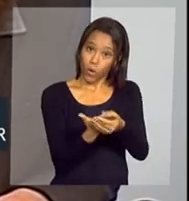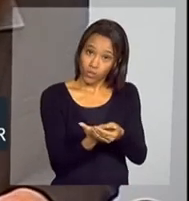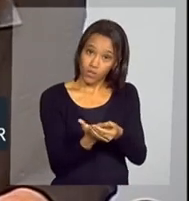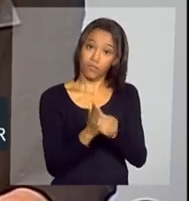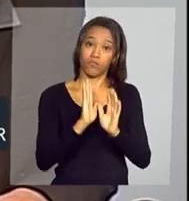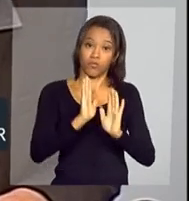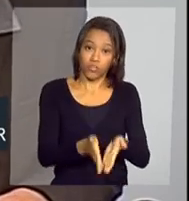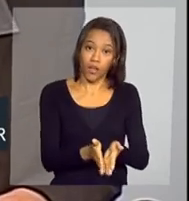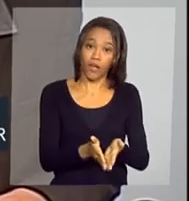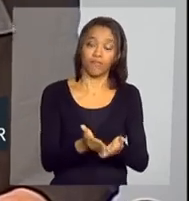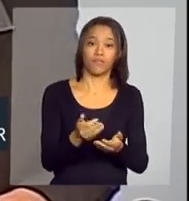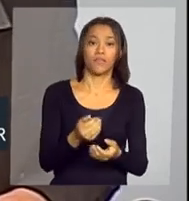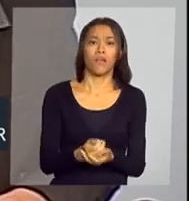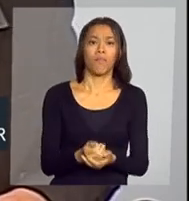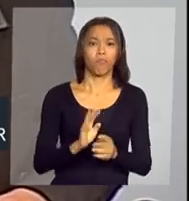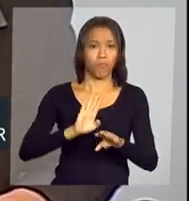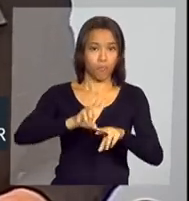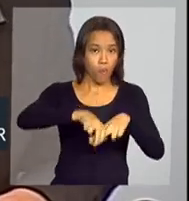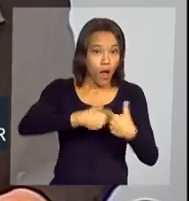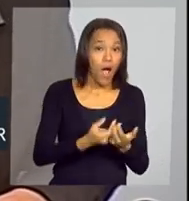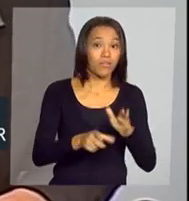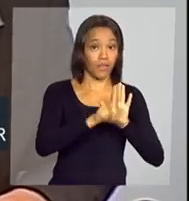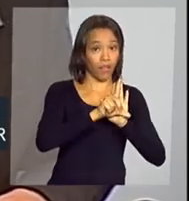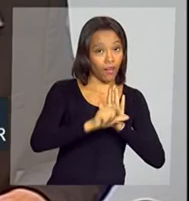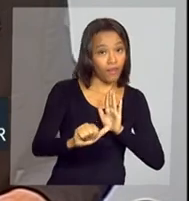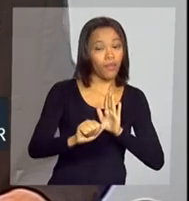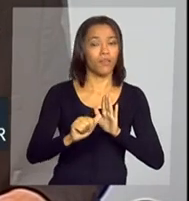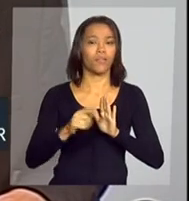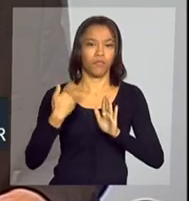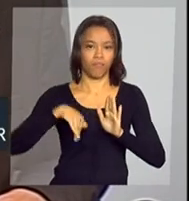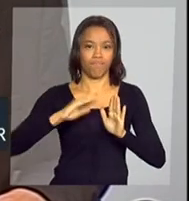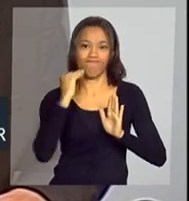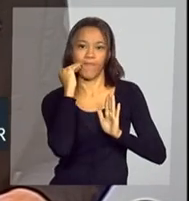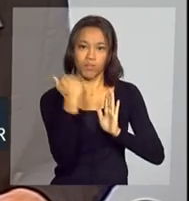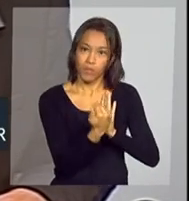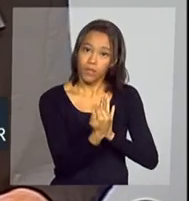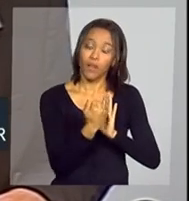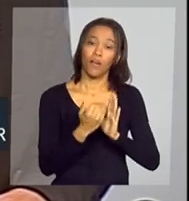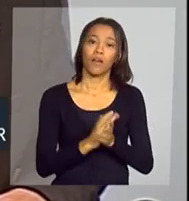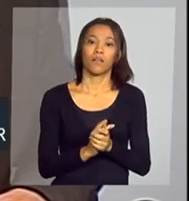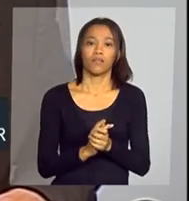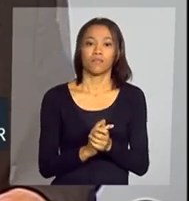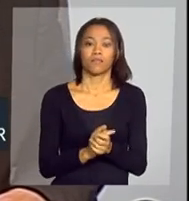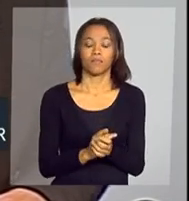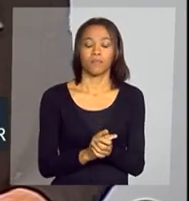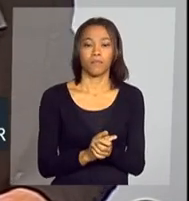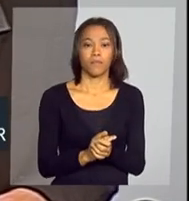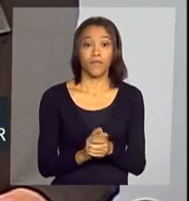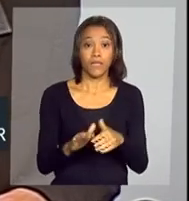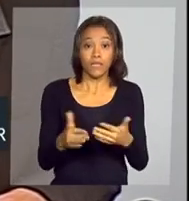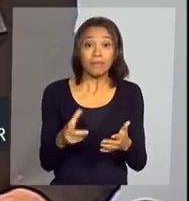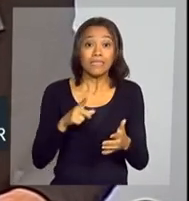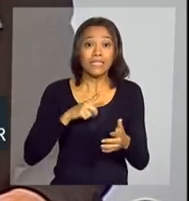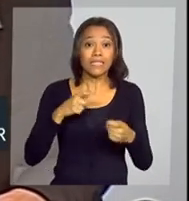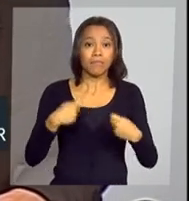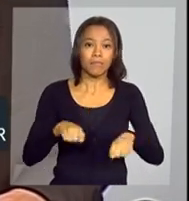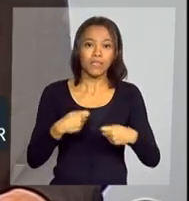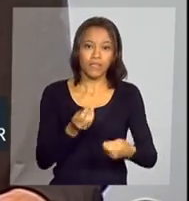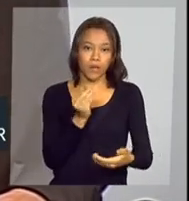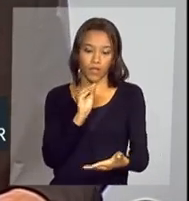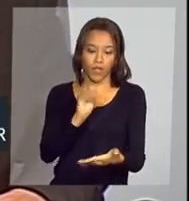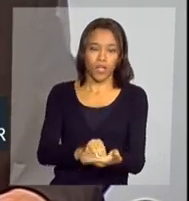administrativo por força da constituição e de toda a a a legislação vigente ele tem